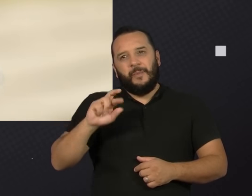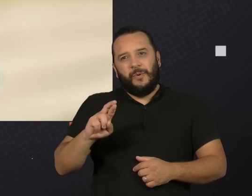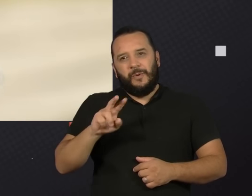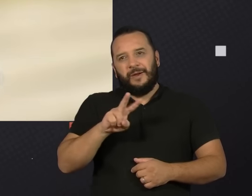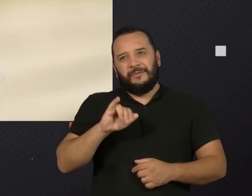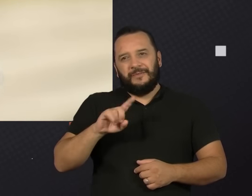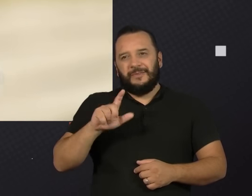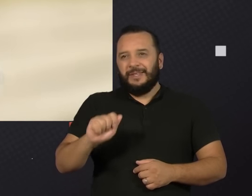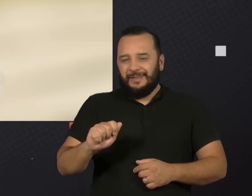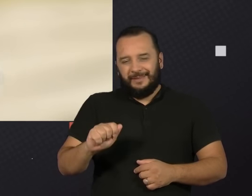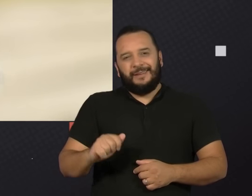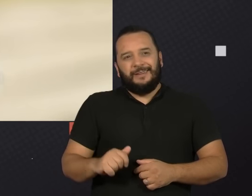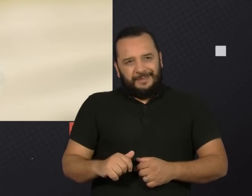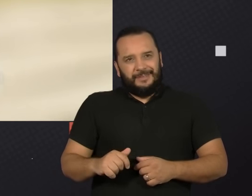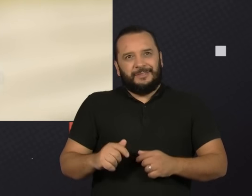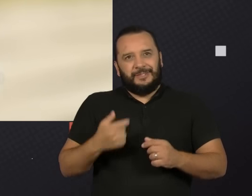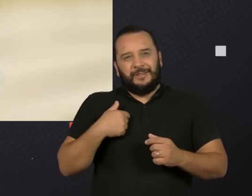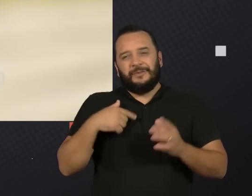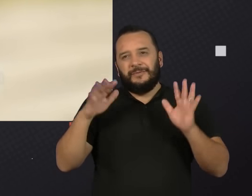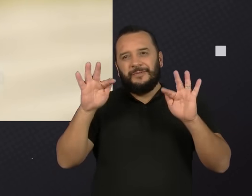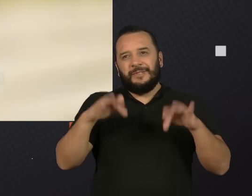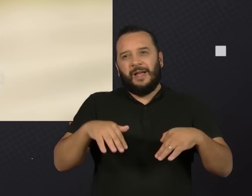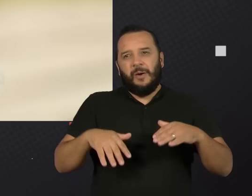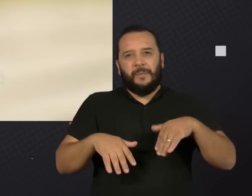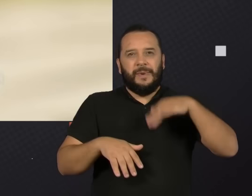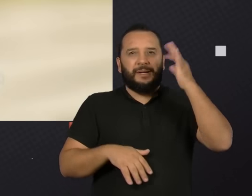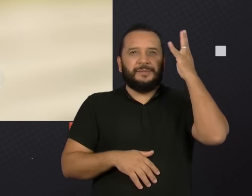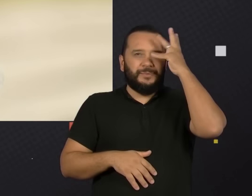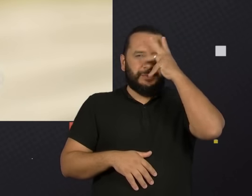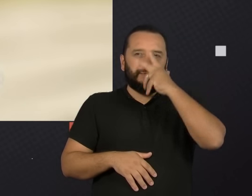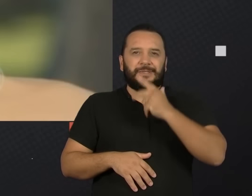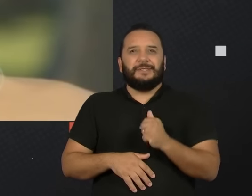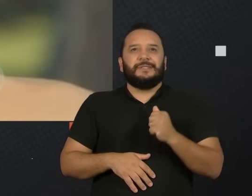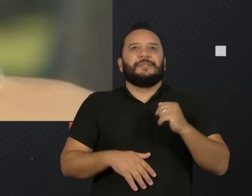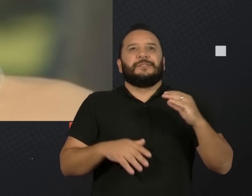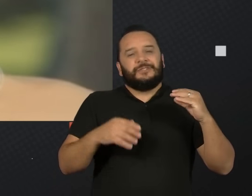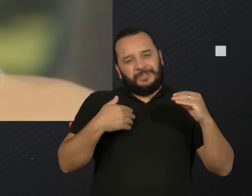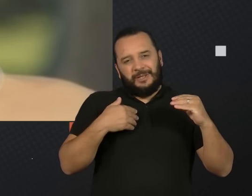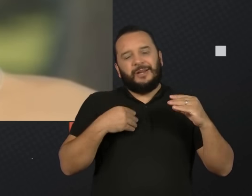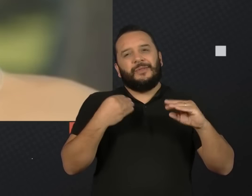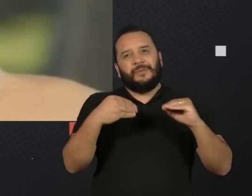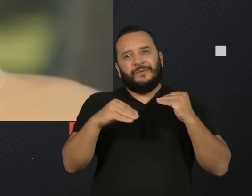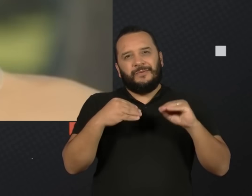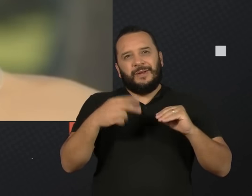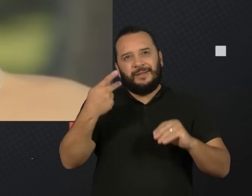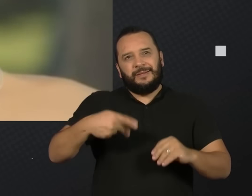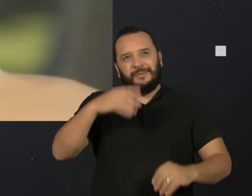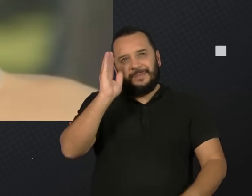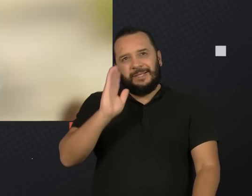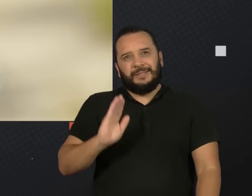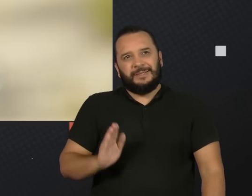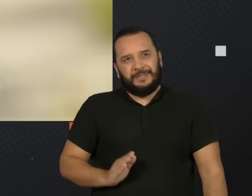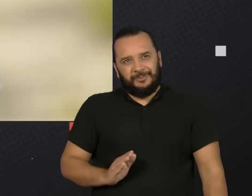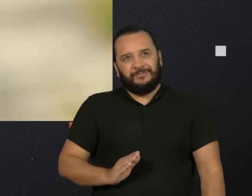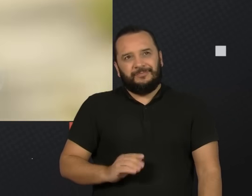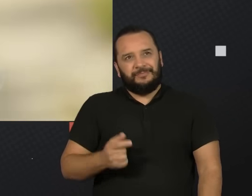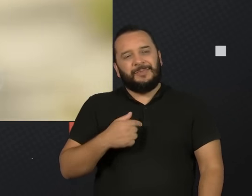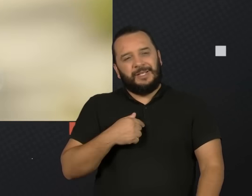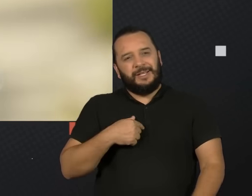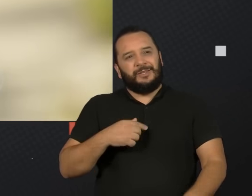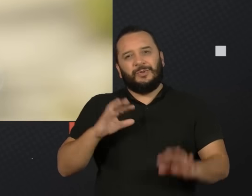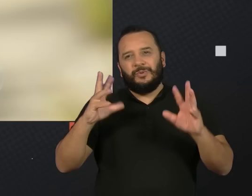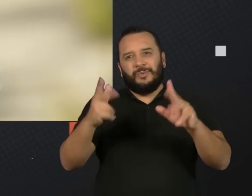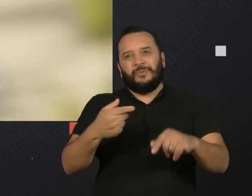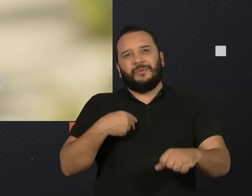toa, um dos finais mais bonitos de telenovelas brasileiras, que emociona sempre todo